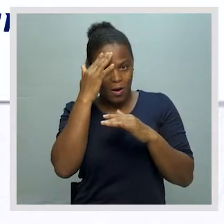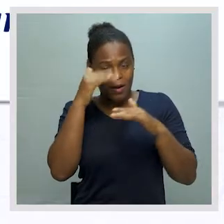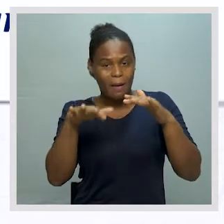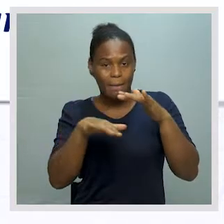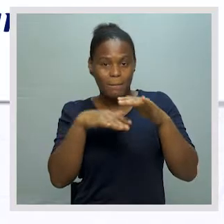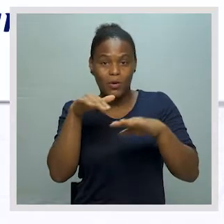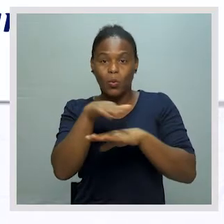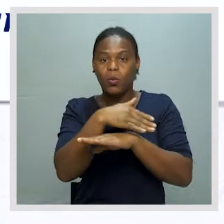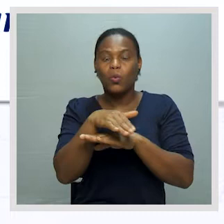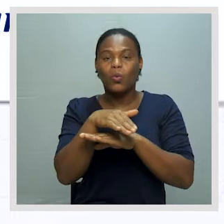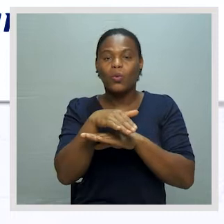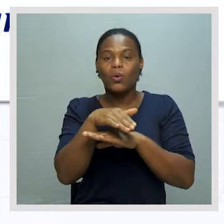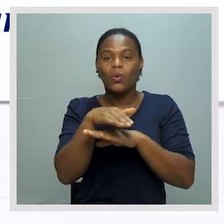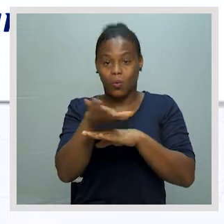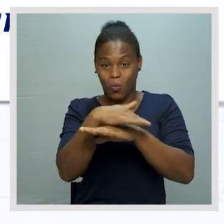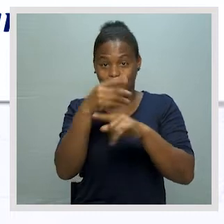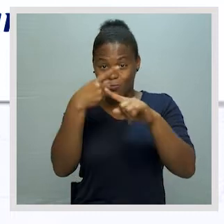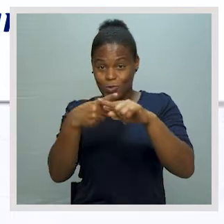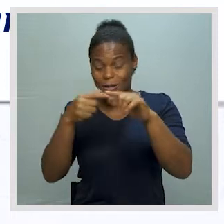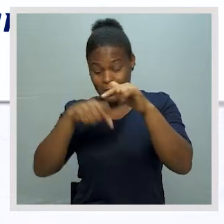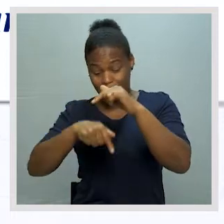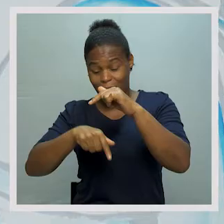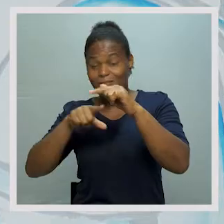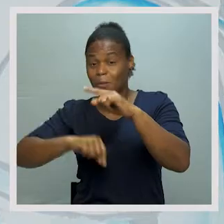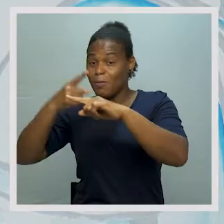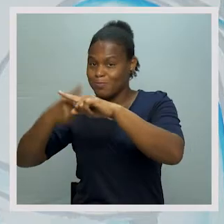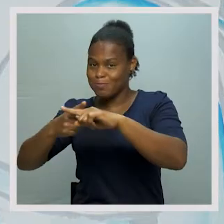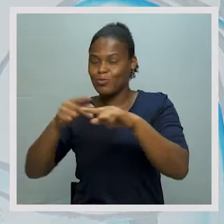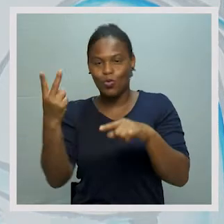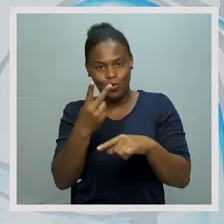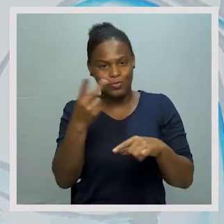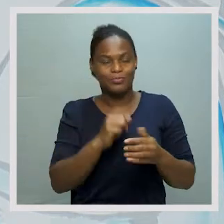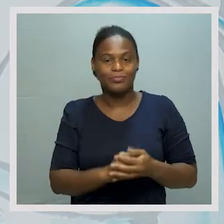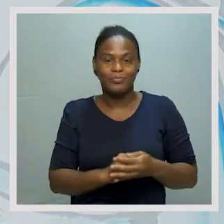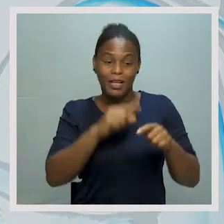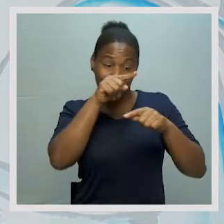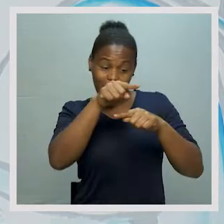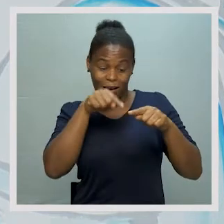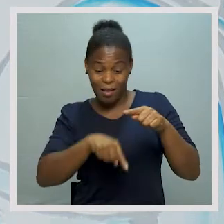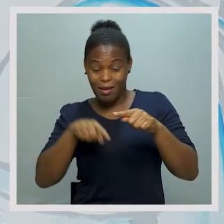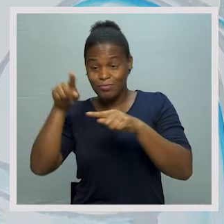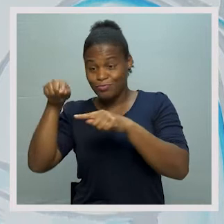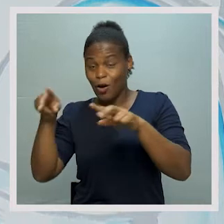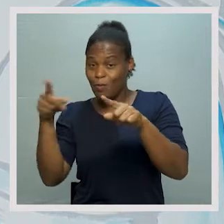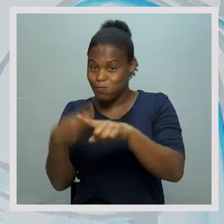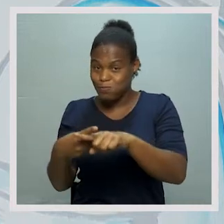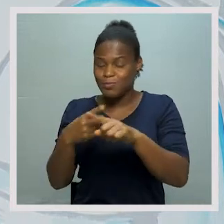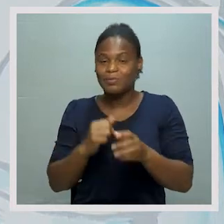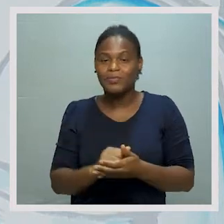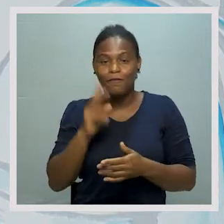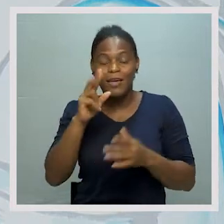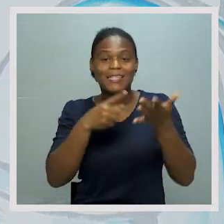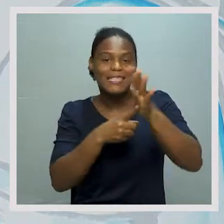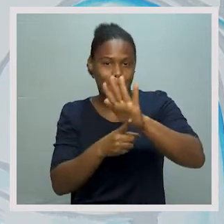e multiplicam-se os denominadores. O que essa frase quer dizer? Vamos ver então com